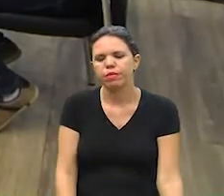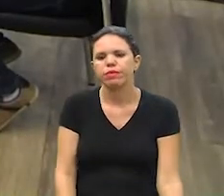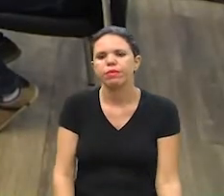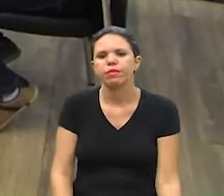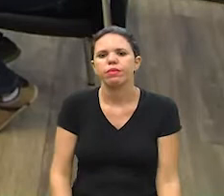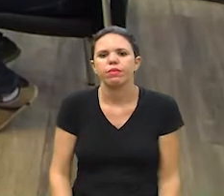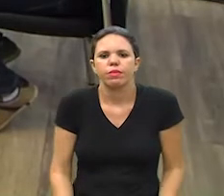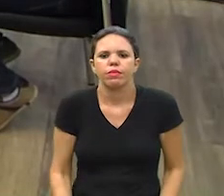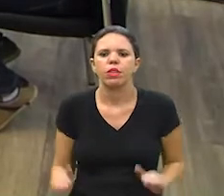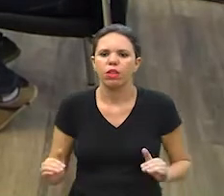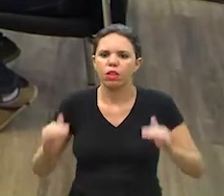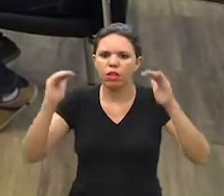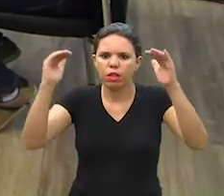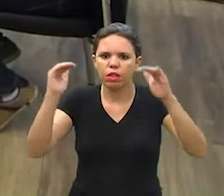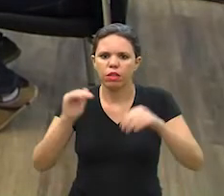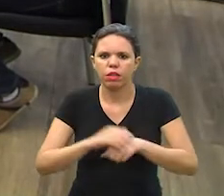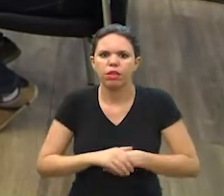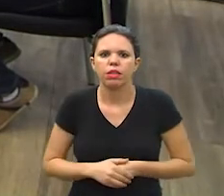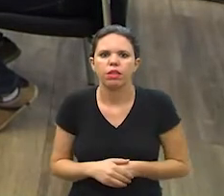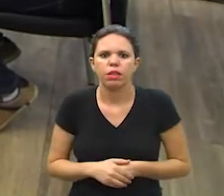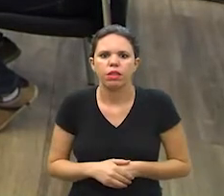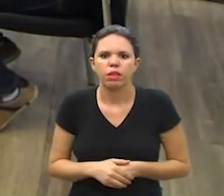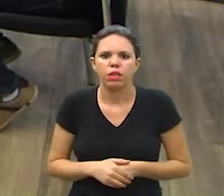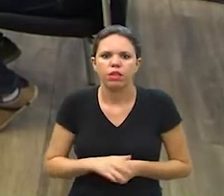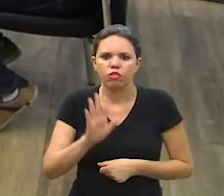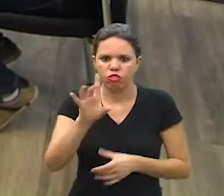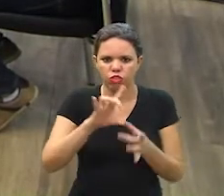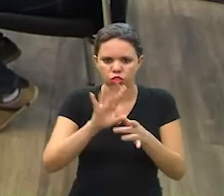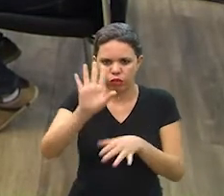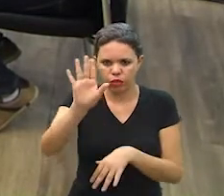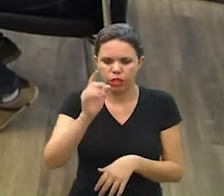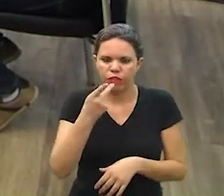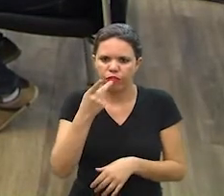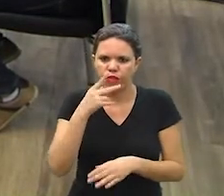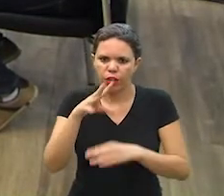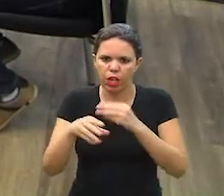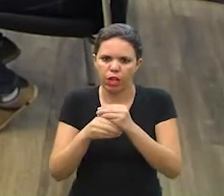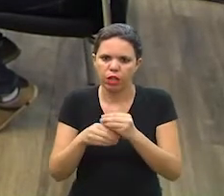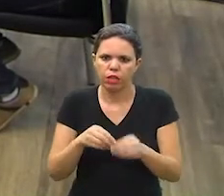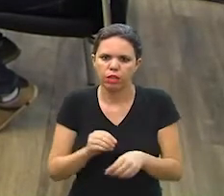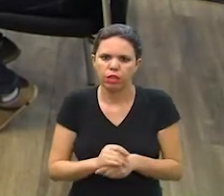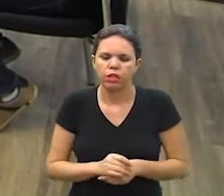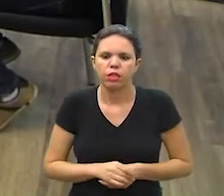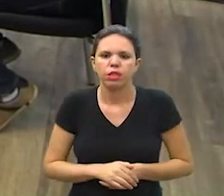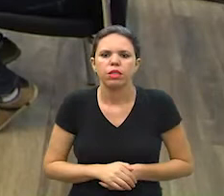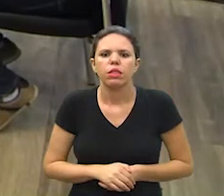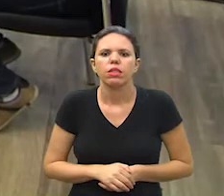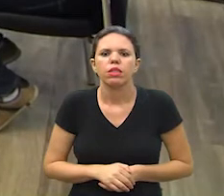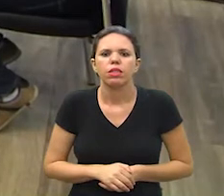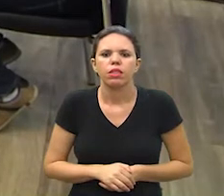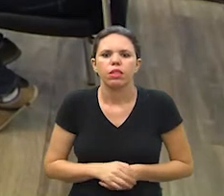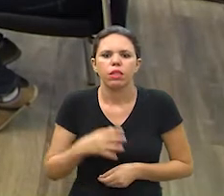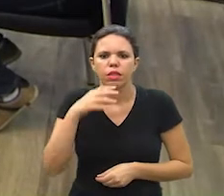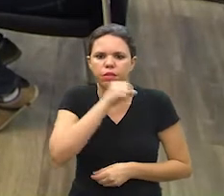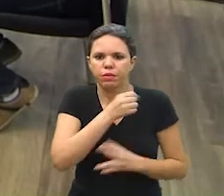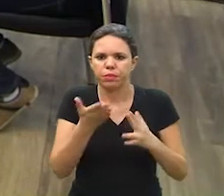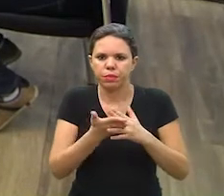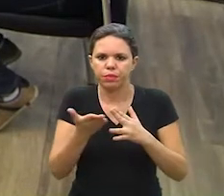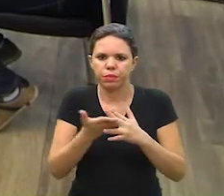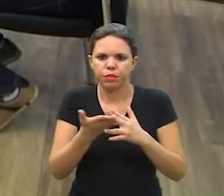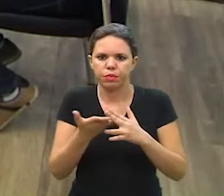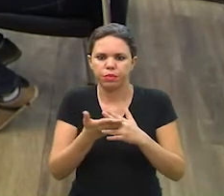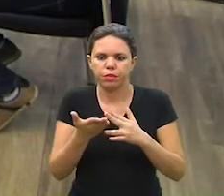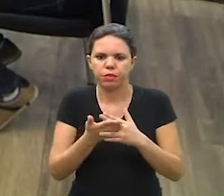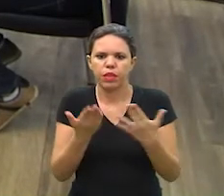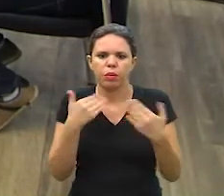debate de alto nível. Cecílio, eu já deixo você completar, eu só vou fazer o seguinte. A gente vai fazer um rápido intervalo,